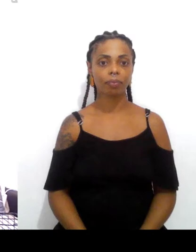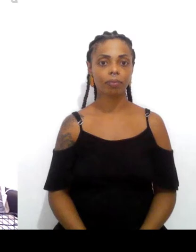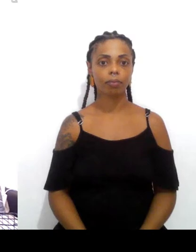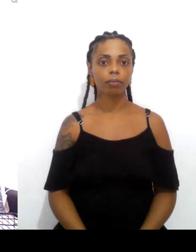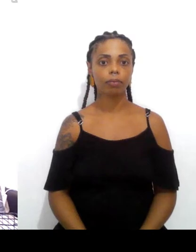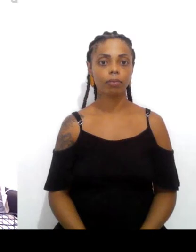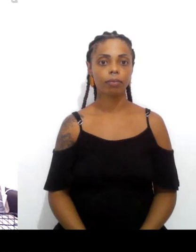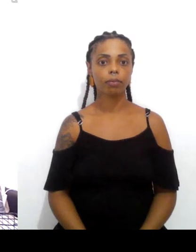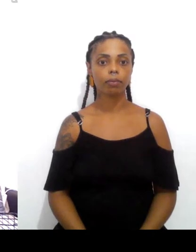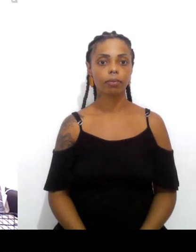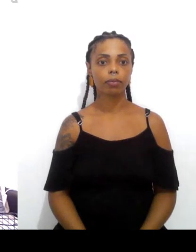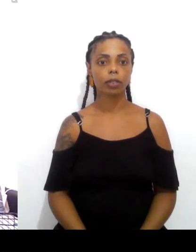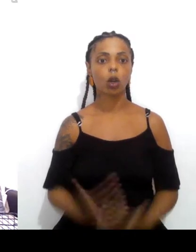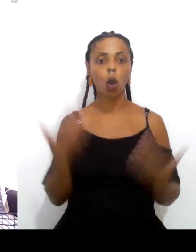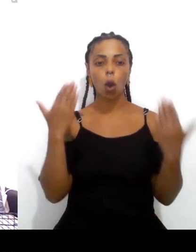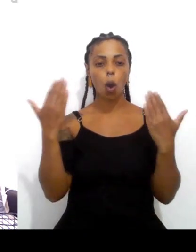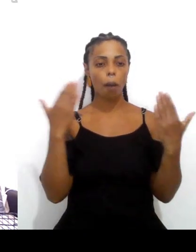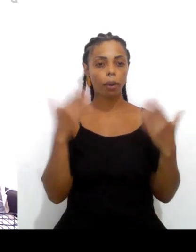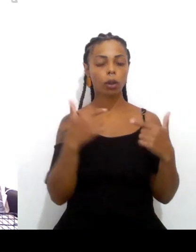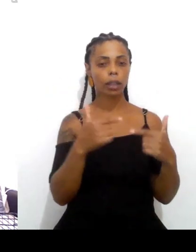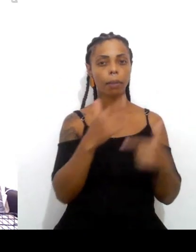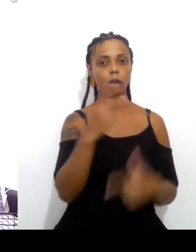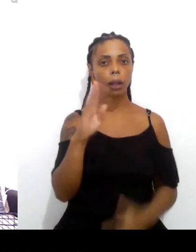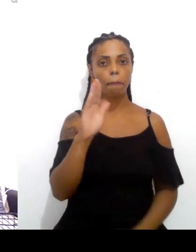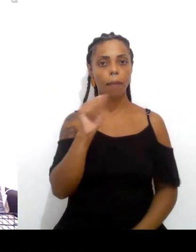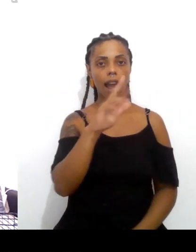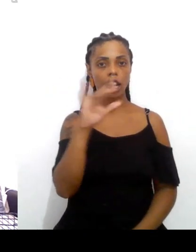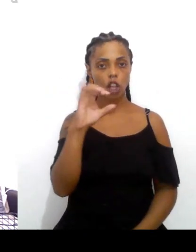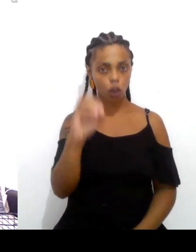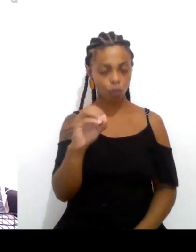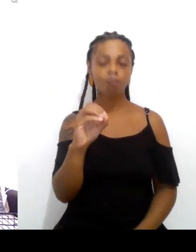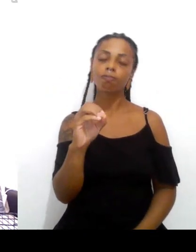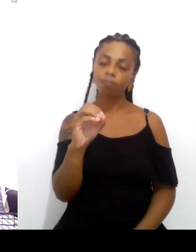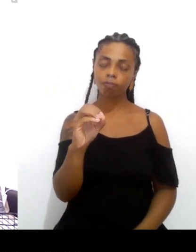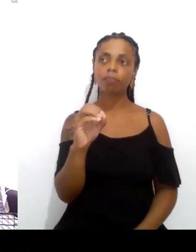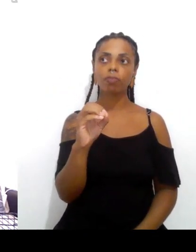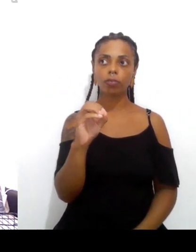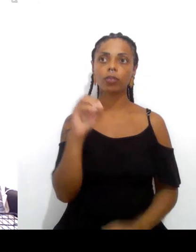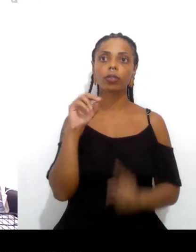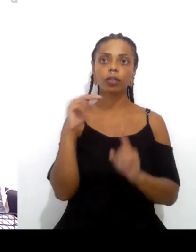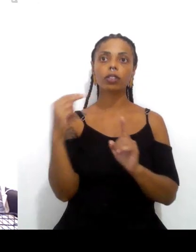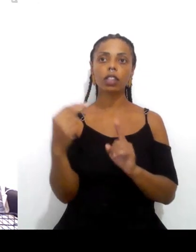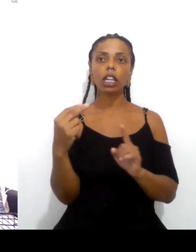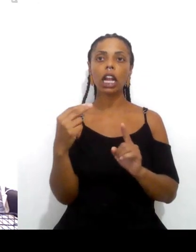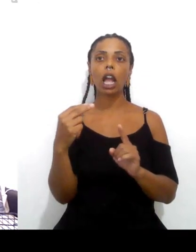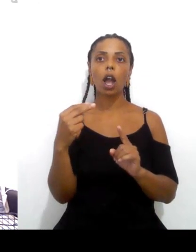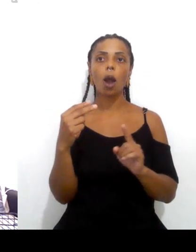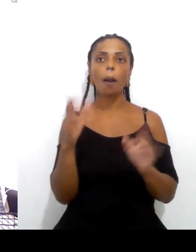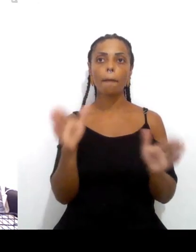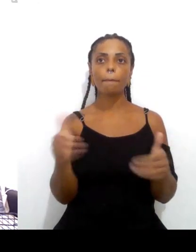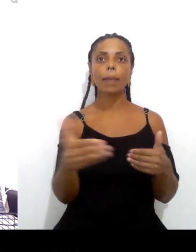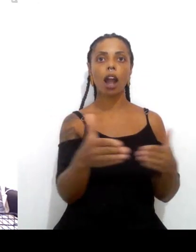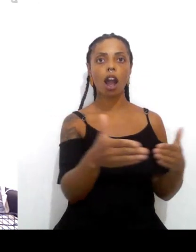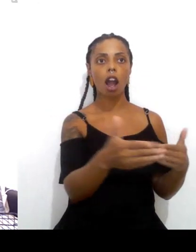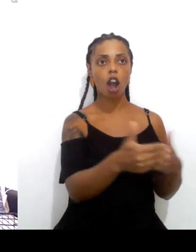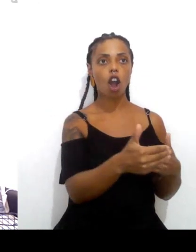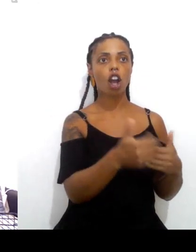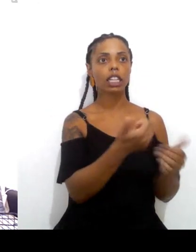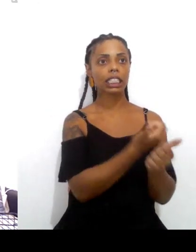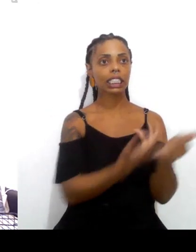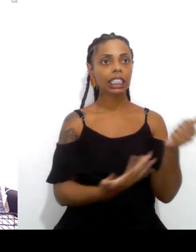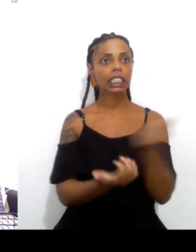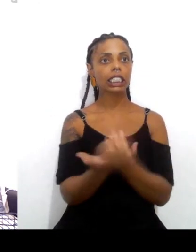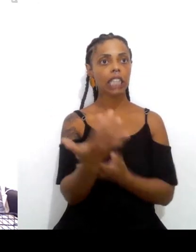a comparação com o trabalho de Barro por exemplo do ponto de vista daqueles pacotes de sangue são